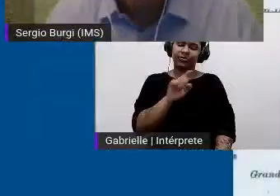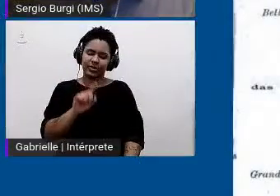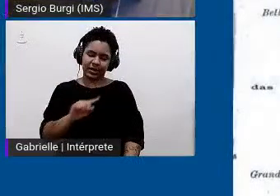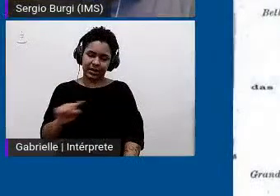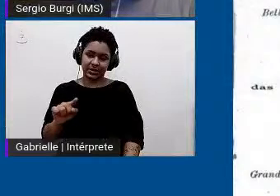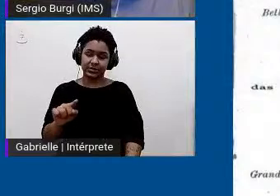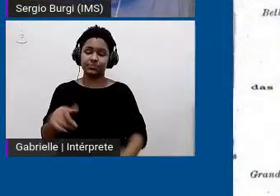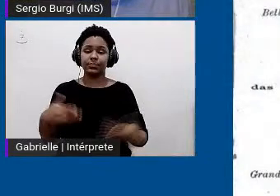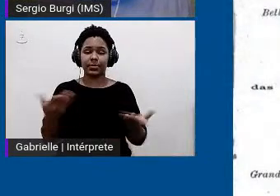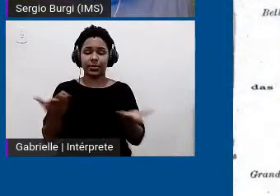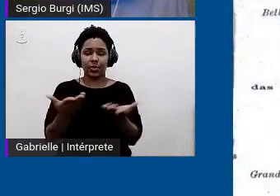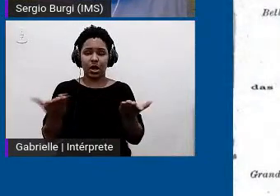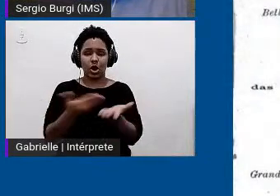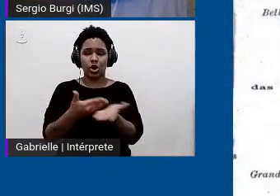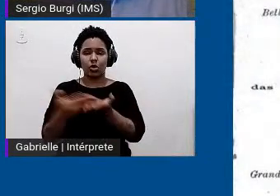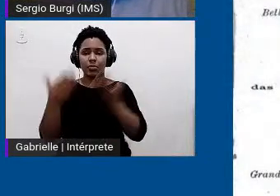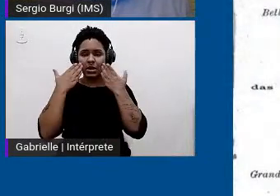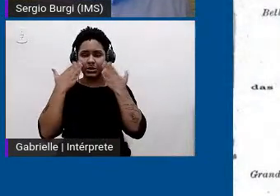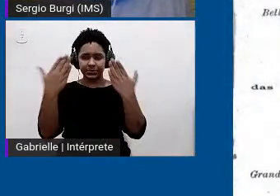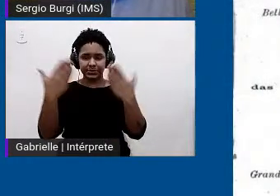por favor.